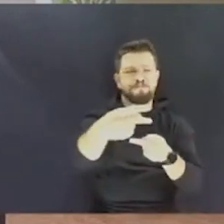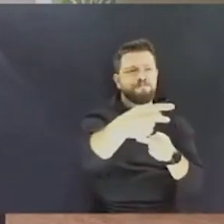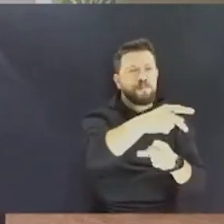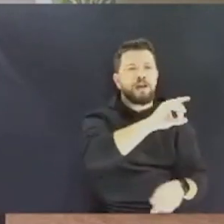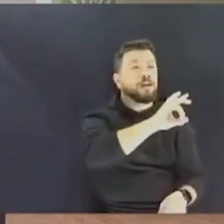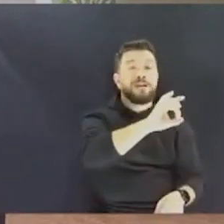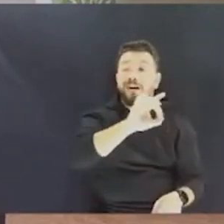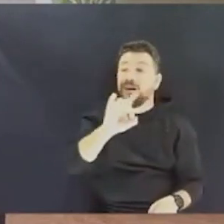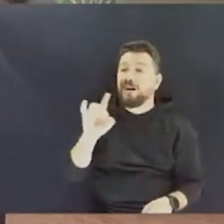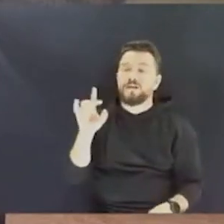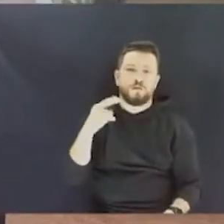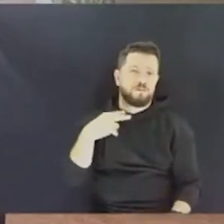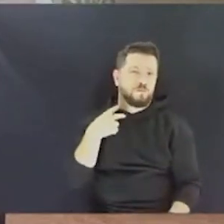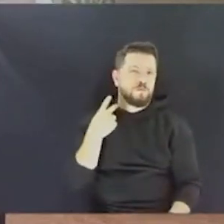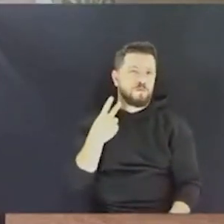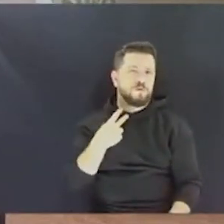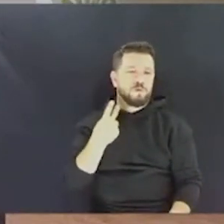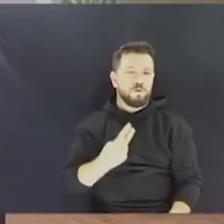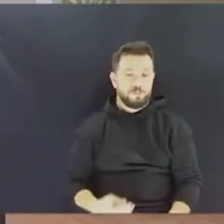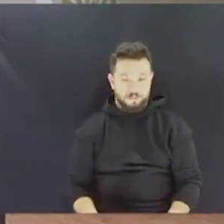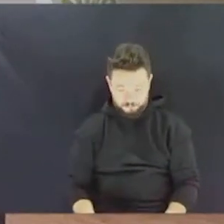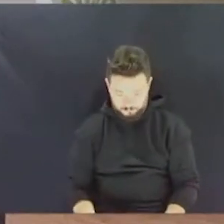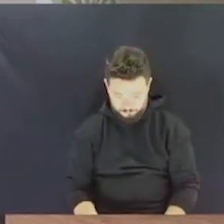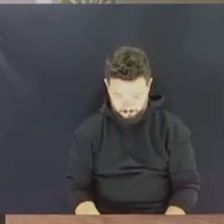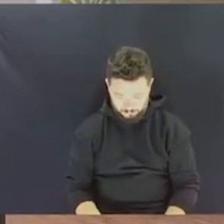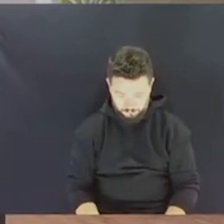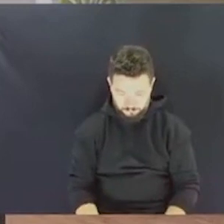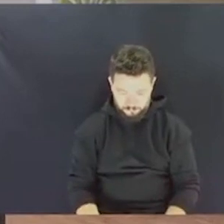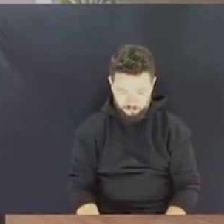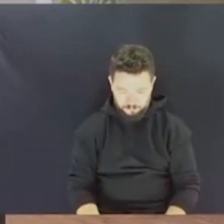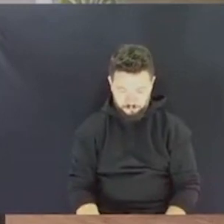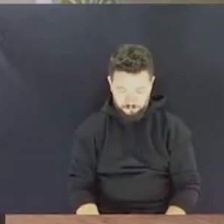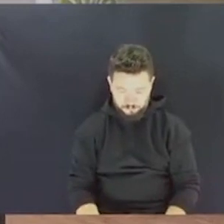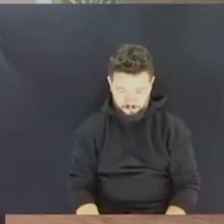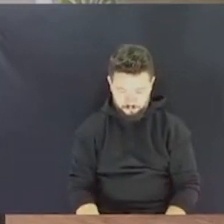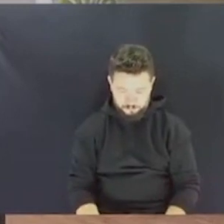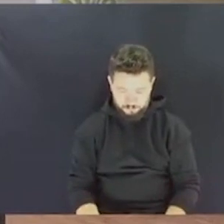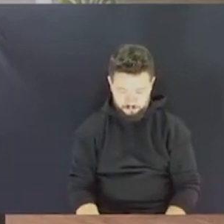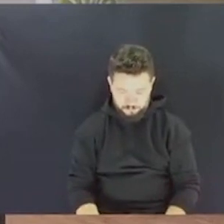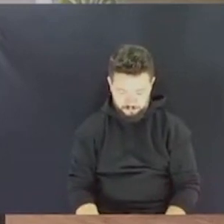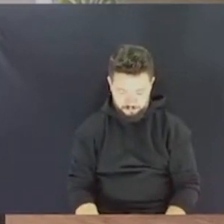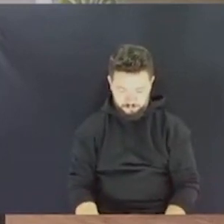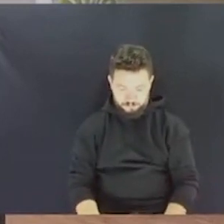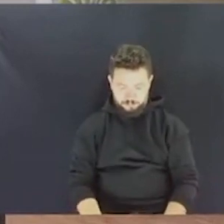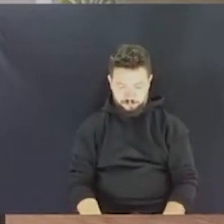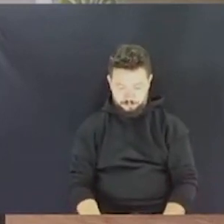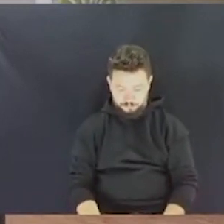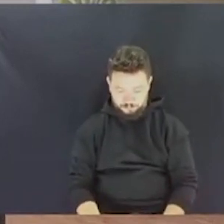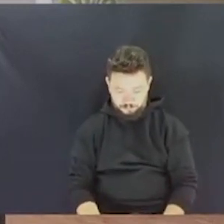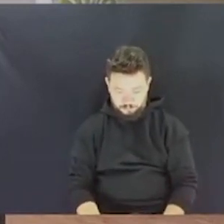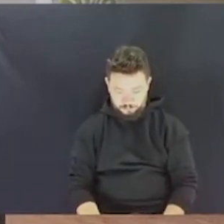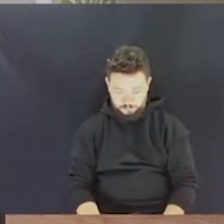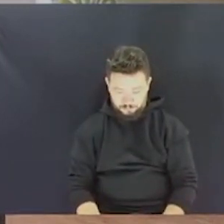em encaminhado pela presidência a eleição ocorreu no dia 17 recebeu 138 eh